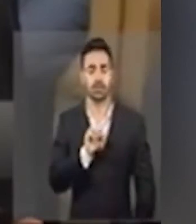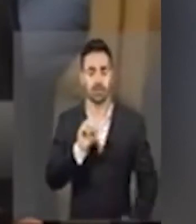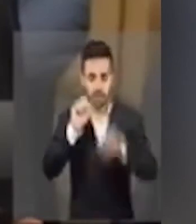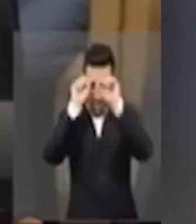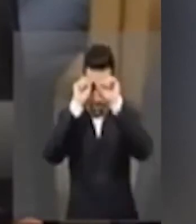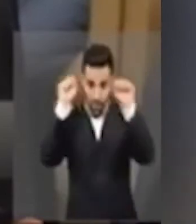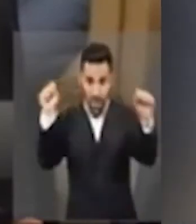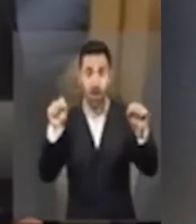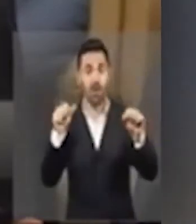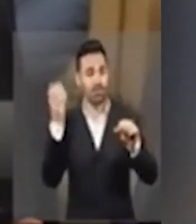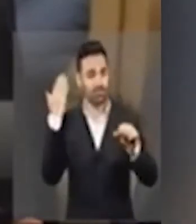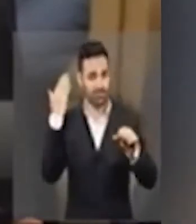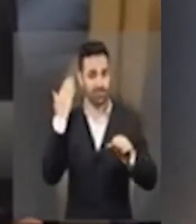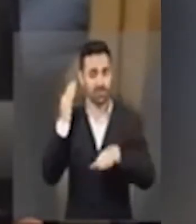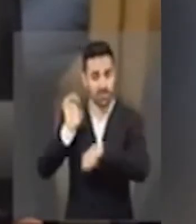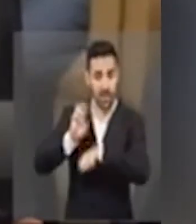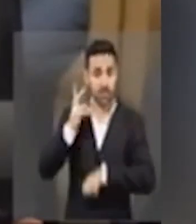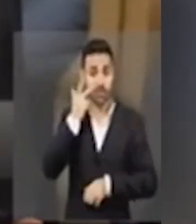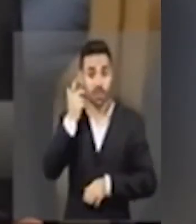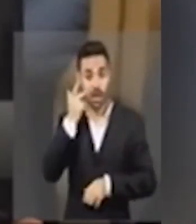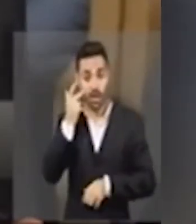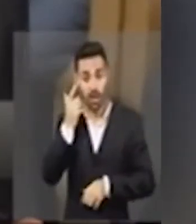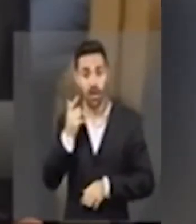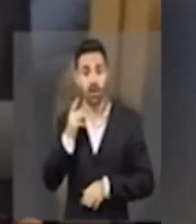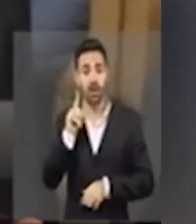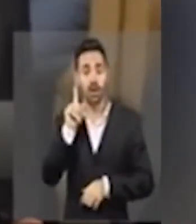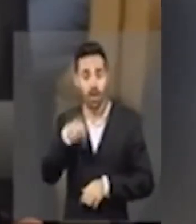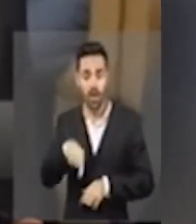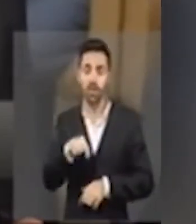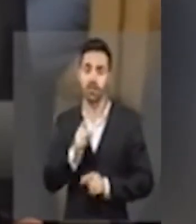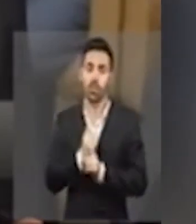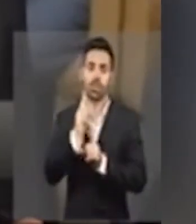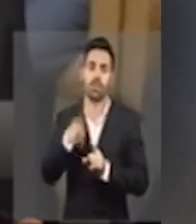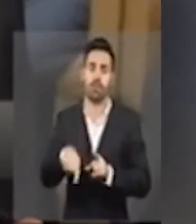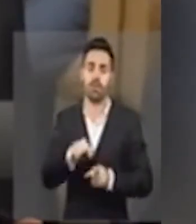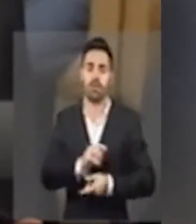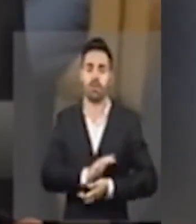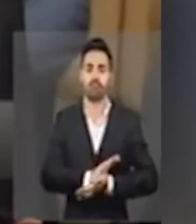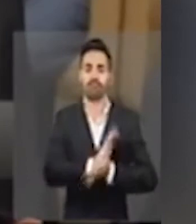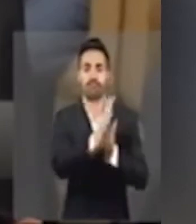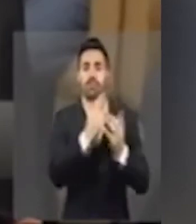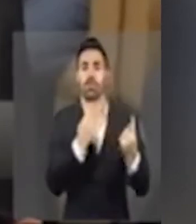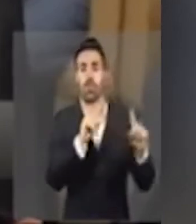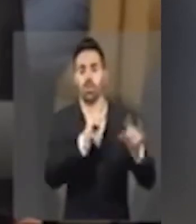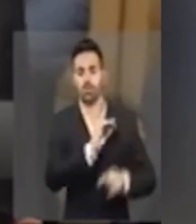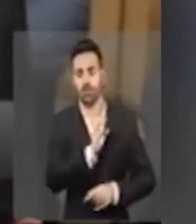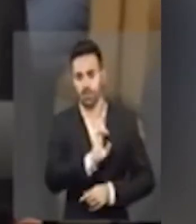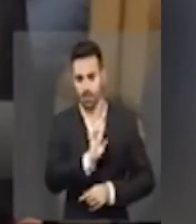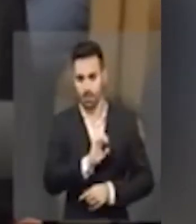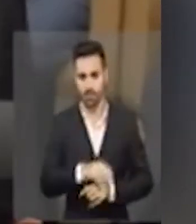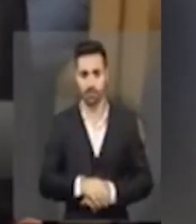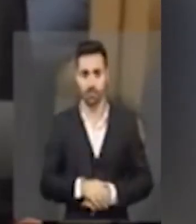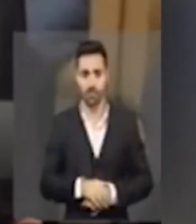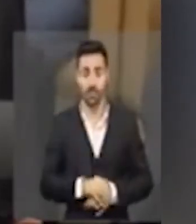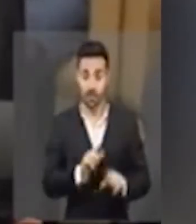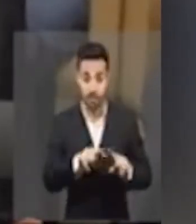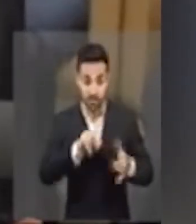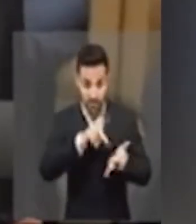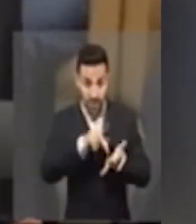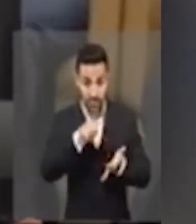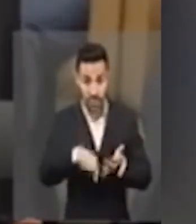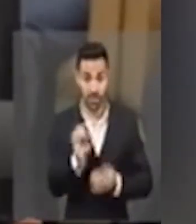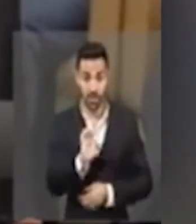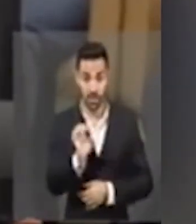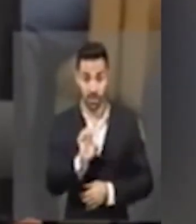tribunal do júri do ceará como motivação homofóbica houve um erro no caso né porque